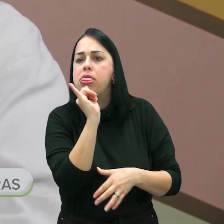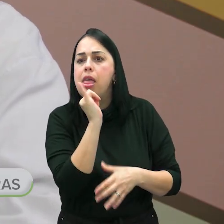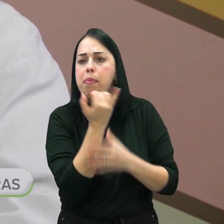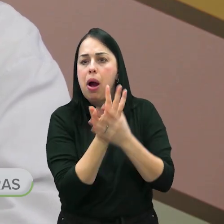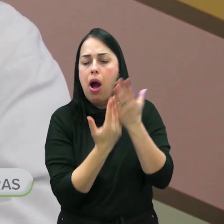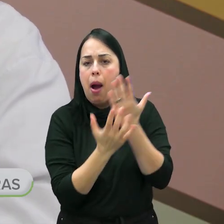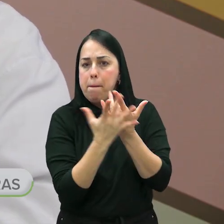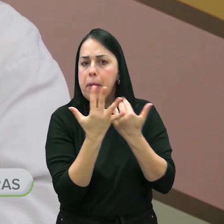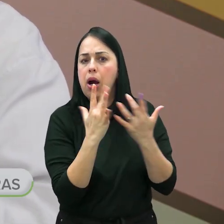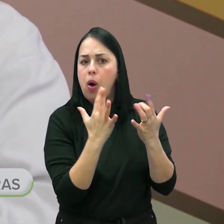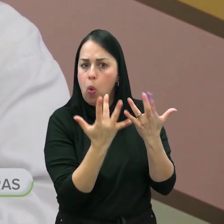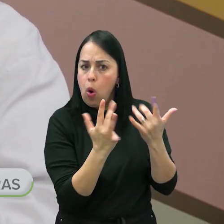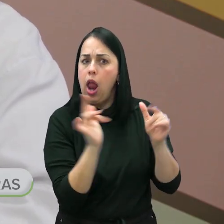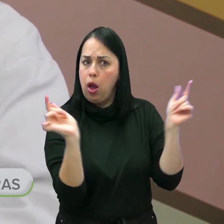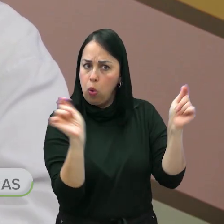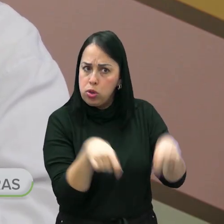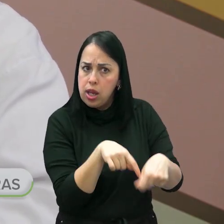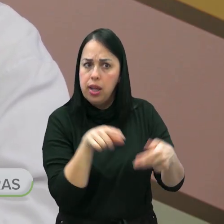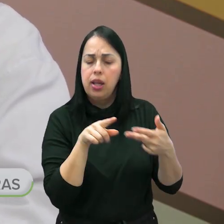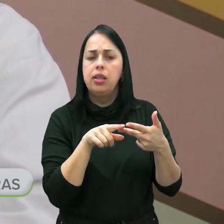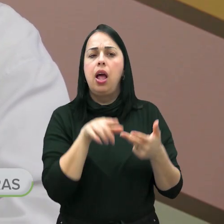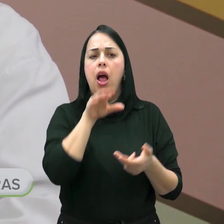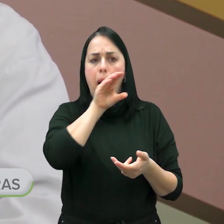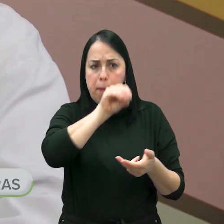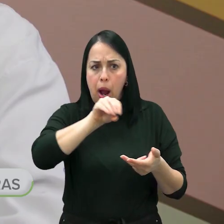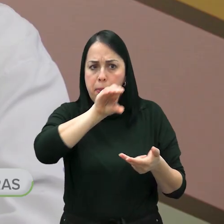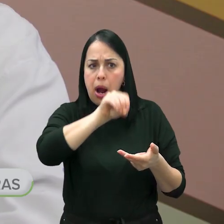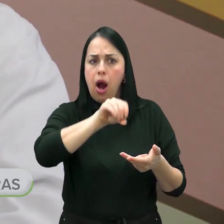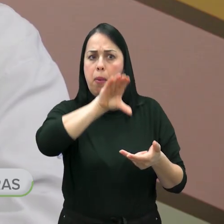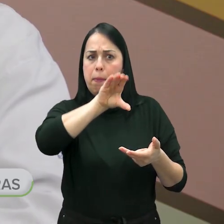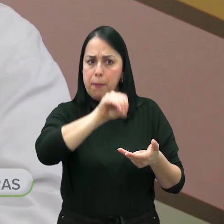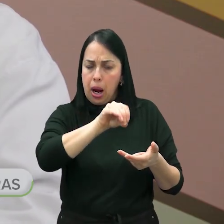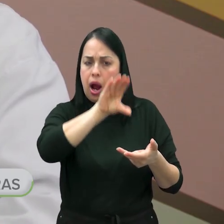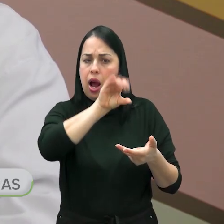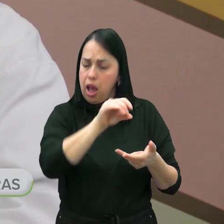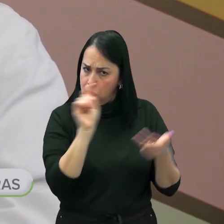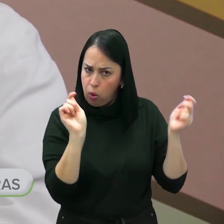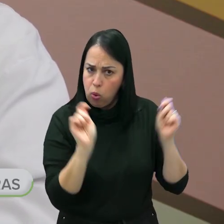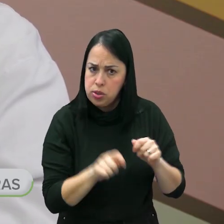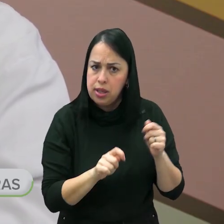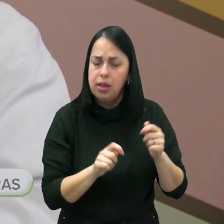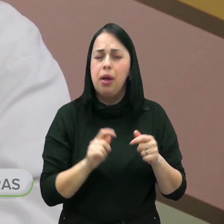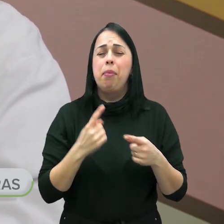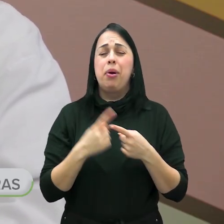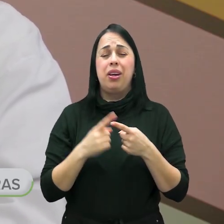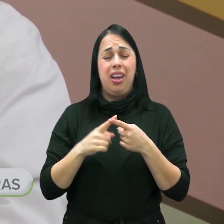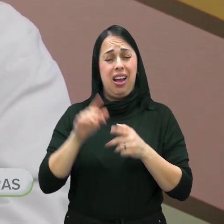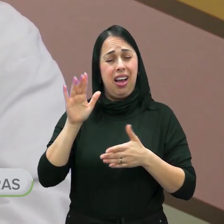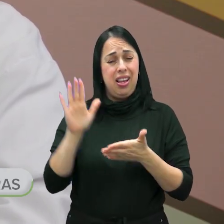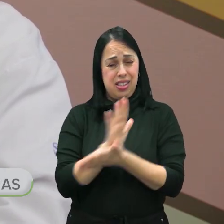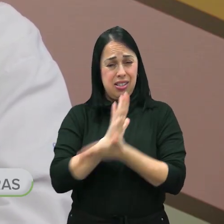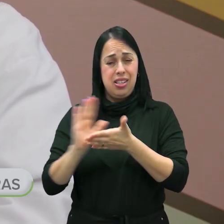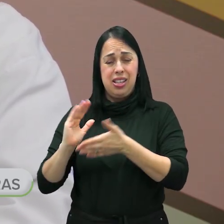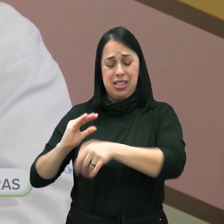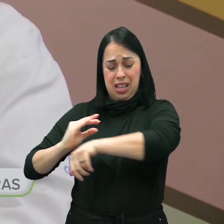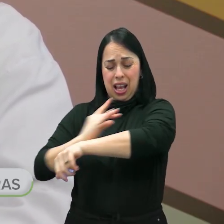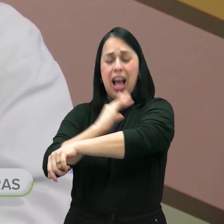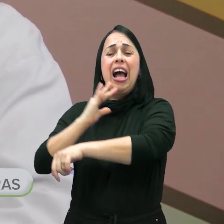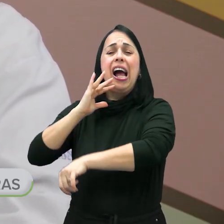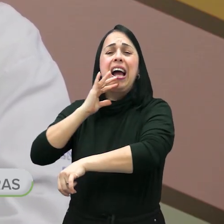mão, por exemplo, conseguir esticar o pescoço, abrir a boca adequadamente, que muitas vezes as queimaduras levam a essas